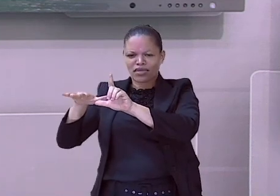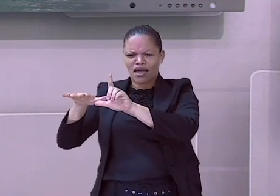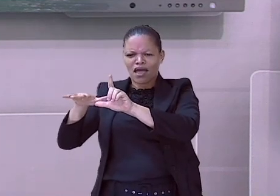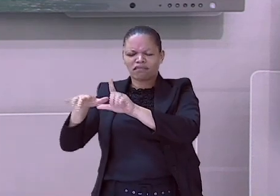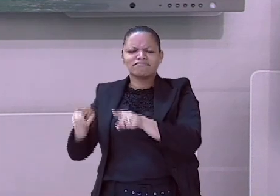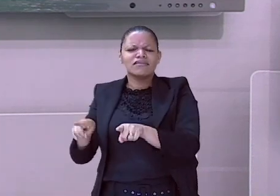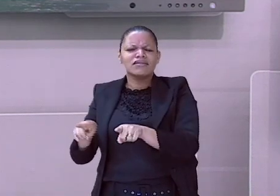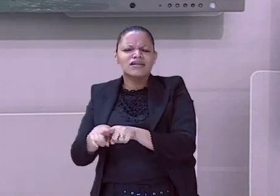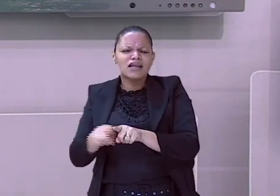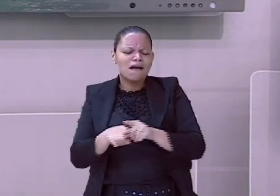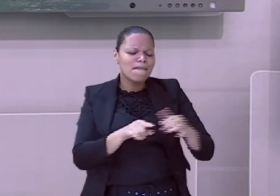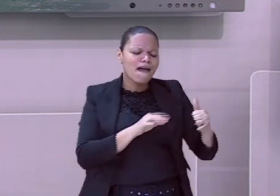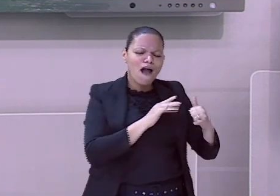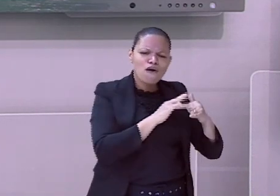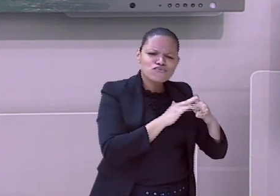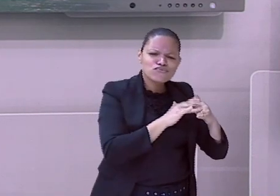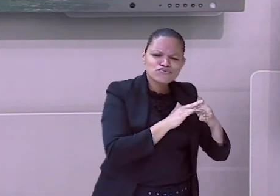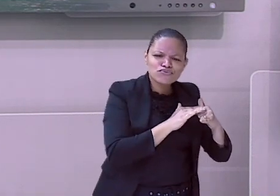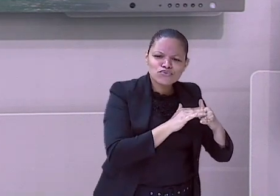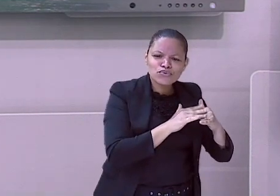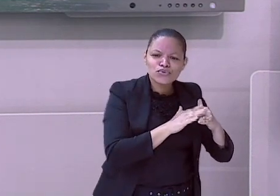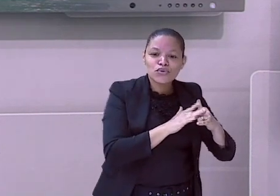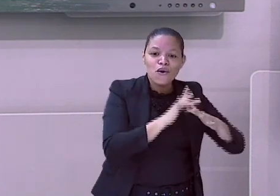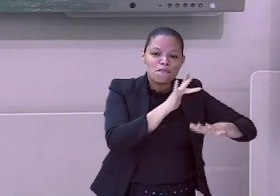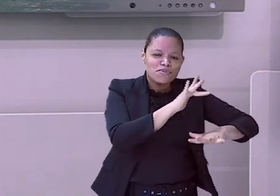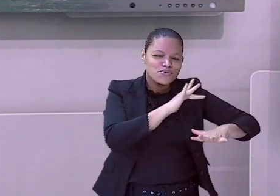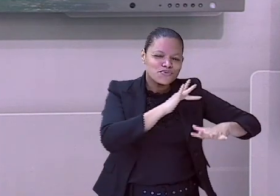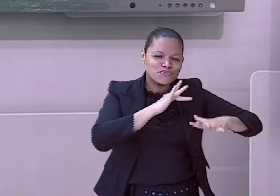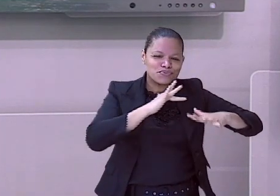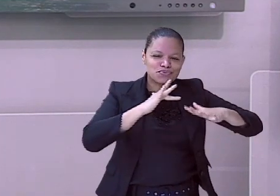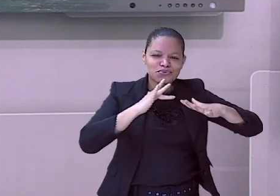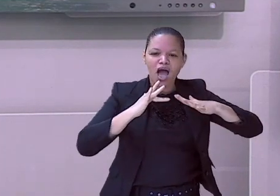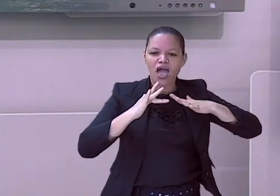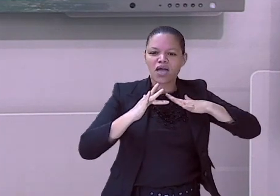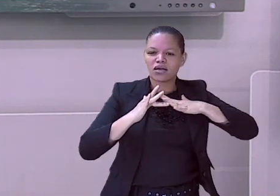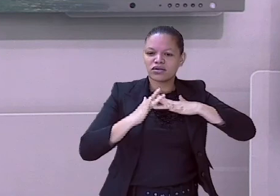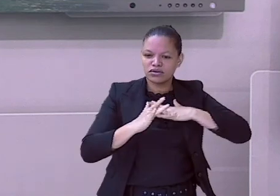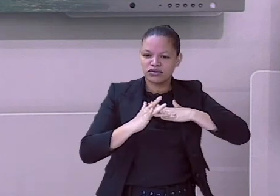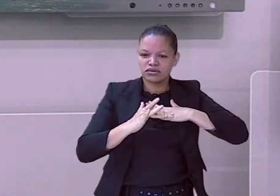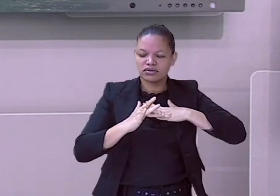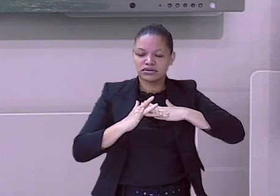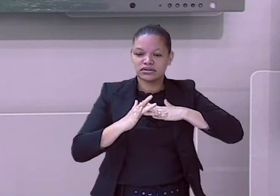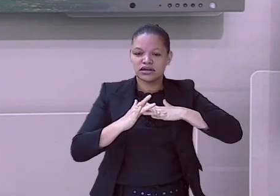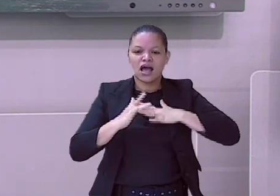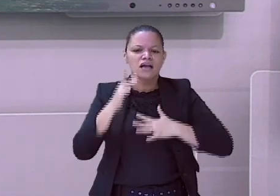se inscreva no nosso canal do YouTube e acesse nossas redes